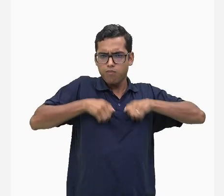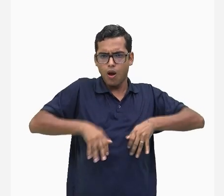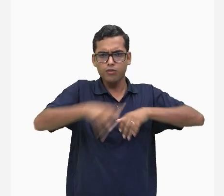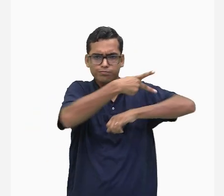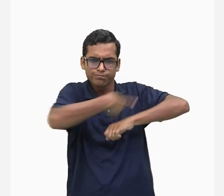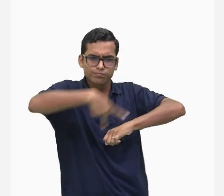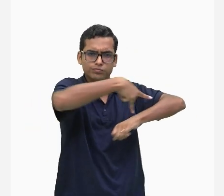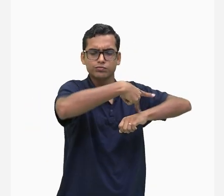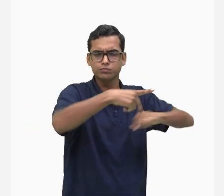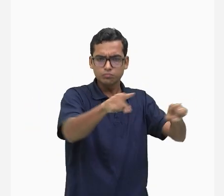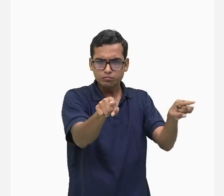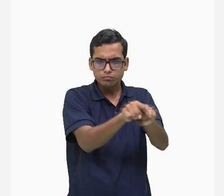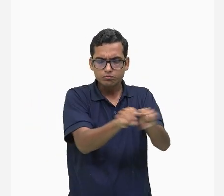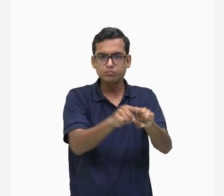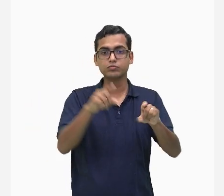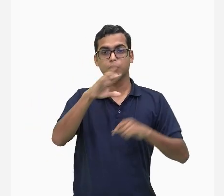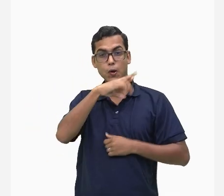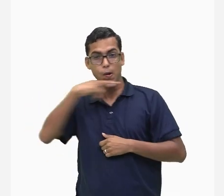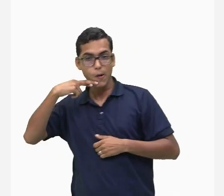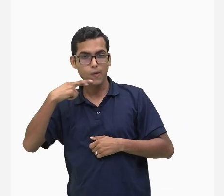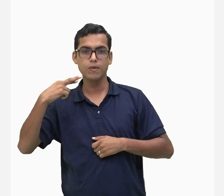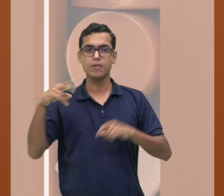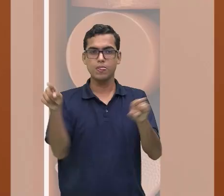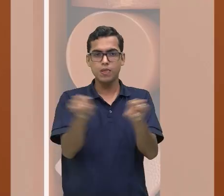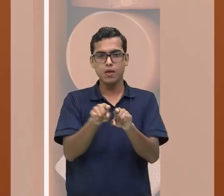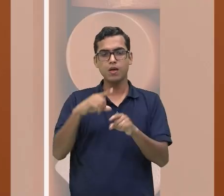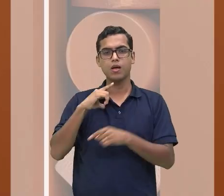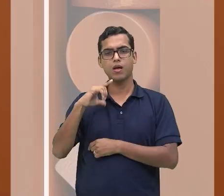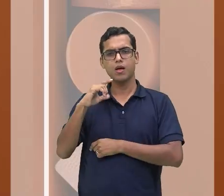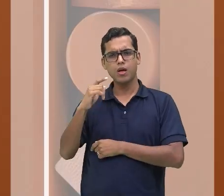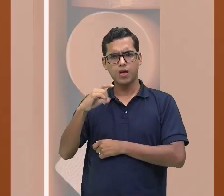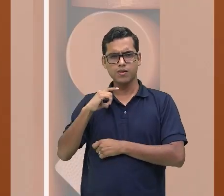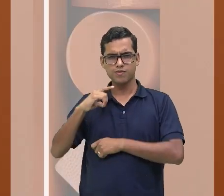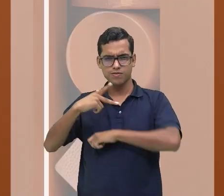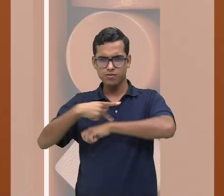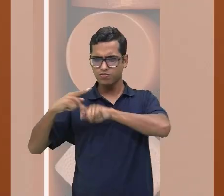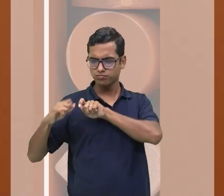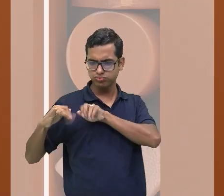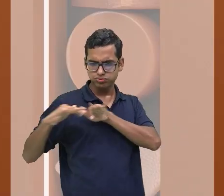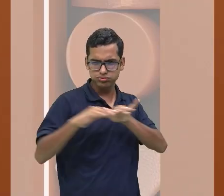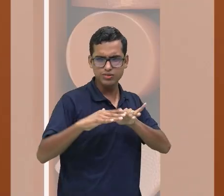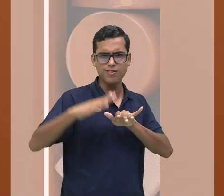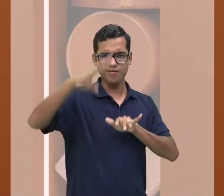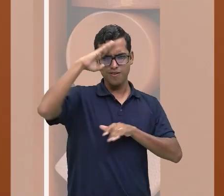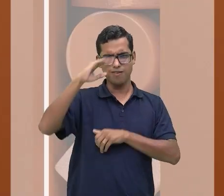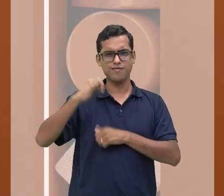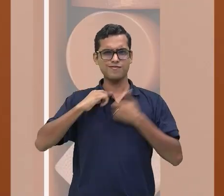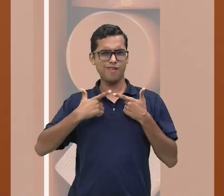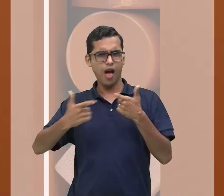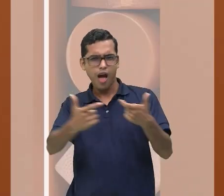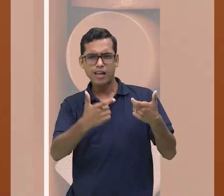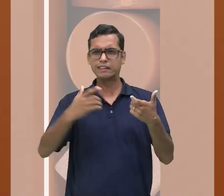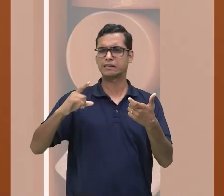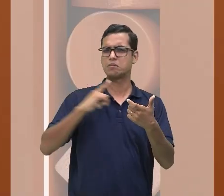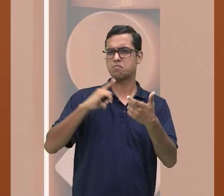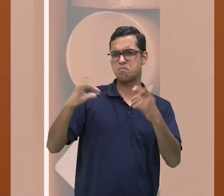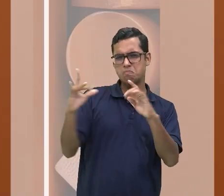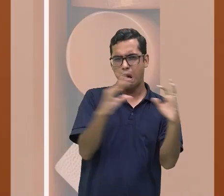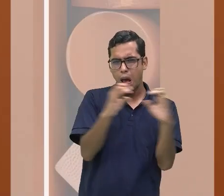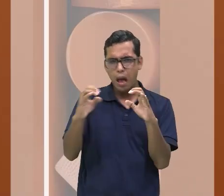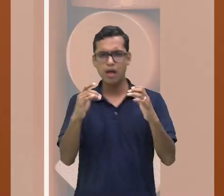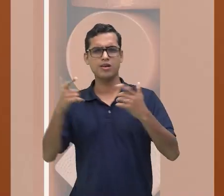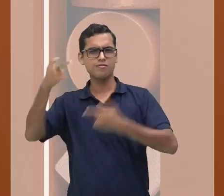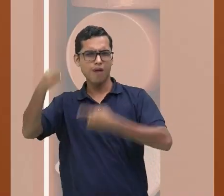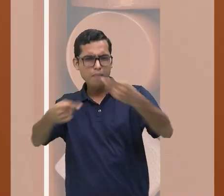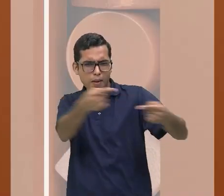Abkhazia, né, e também da Ossétia do Sul. Então, a gente observa aí alguns conflitos que acabam